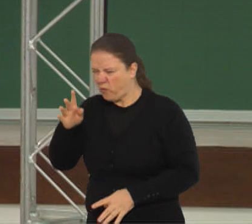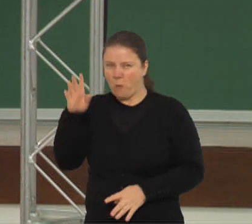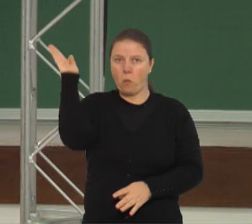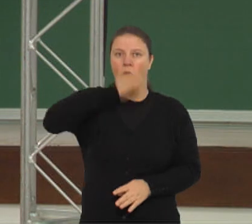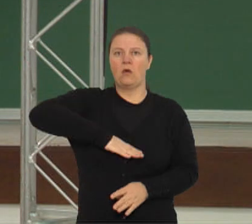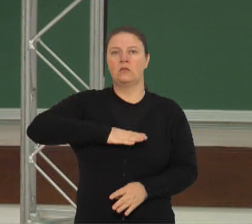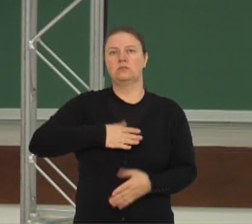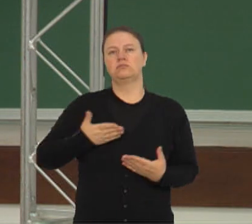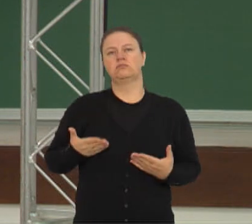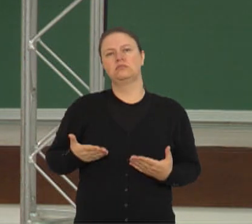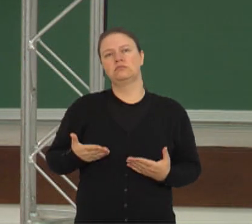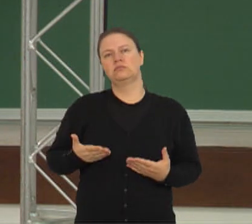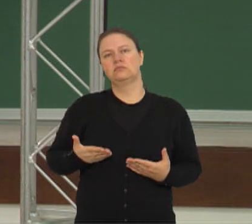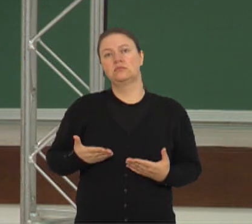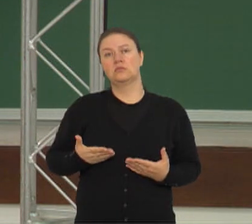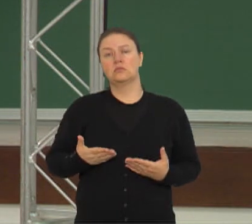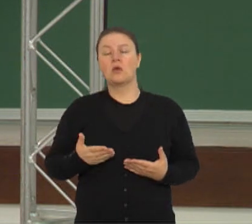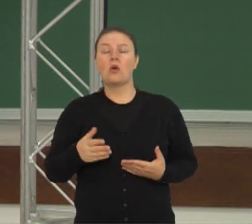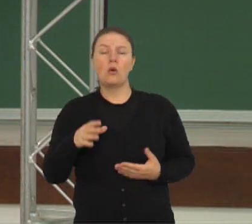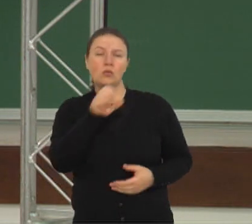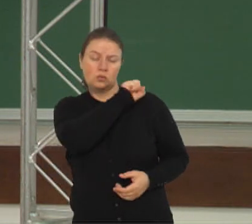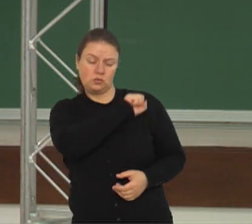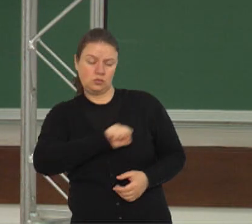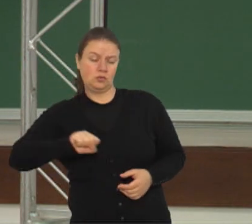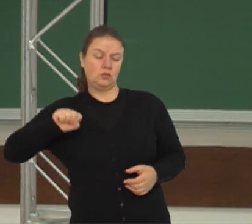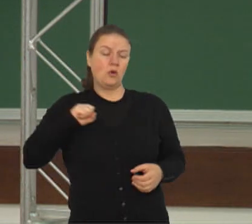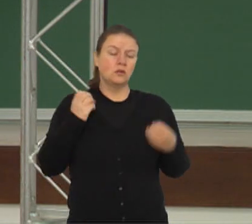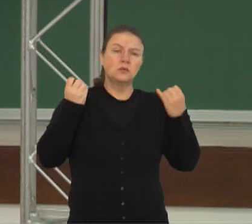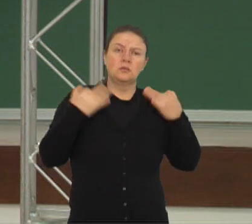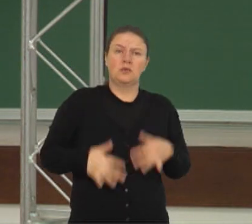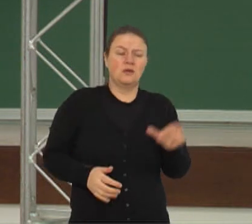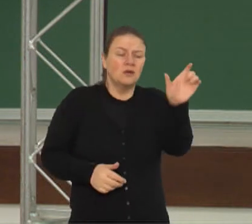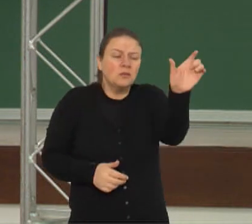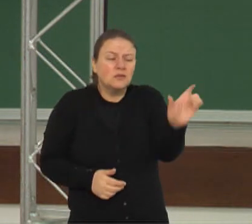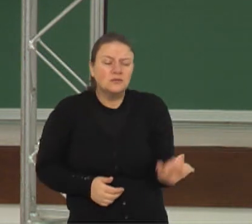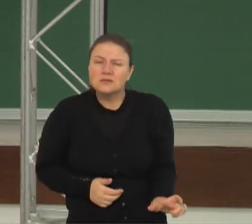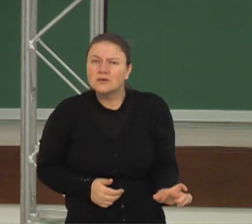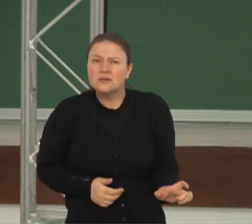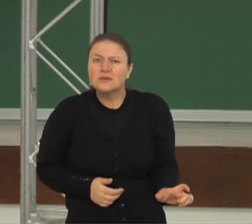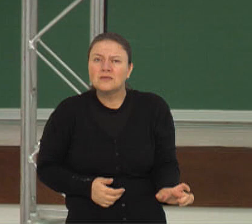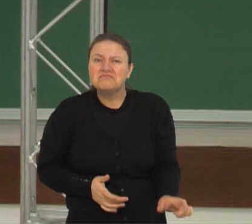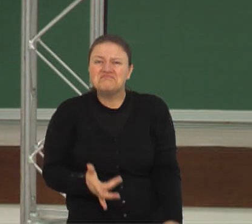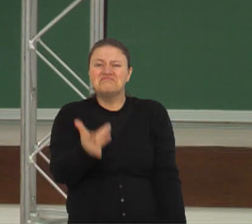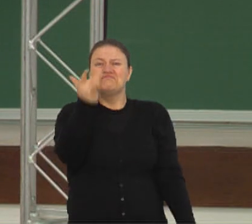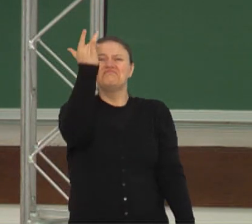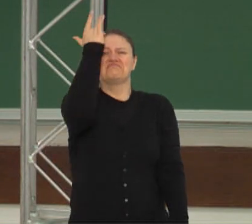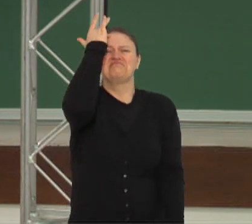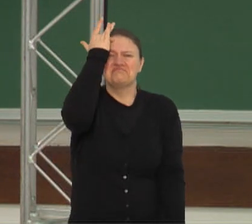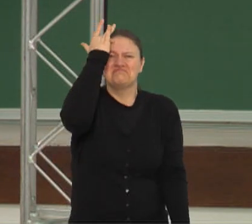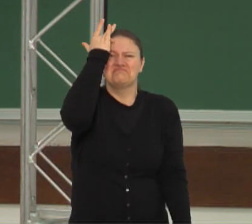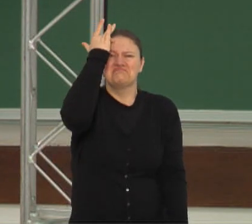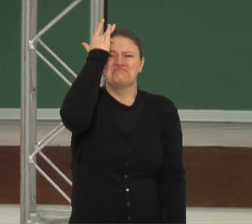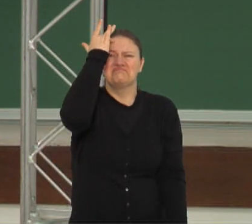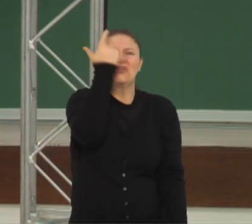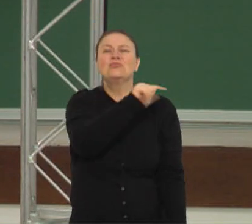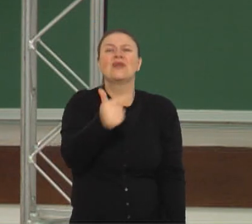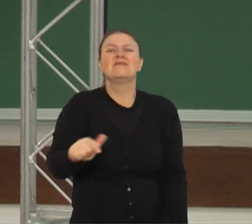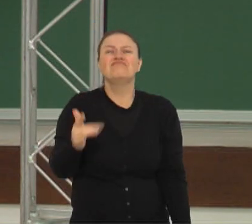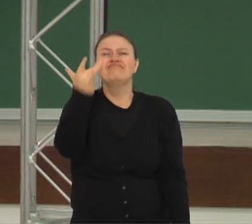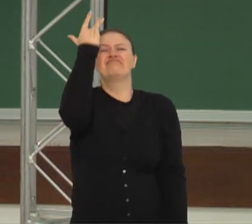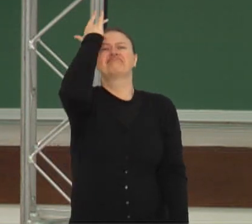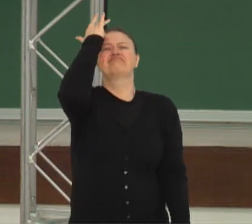simplesmente diz que ele é um ignorante, porque se ele soubesse das coisas, não faria o mal. E essa